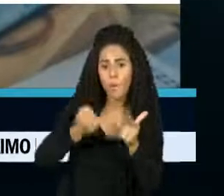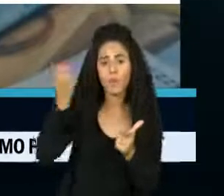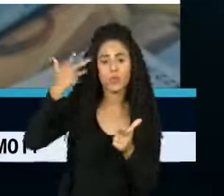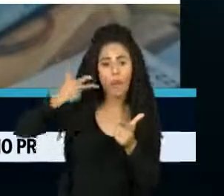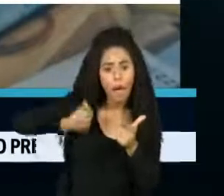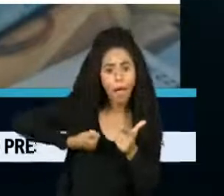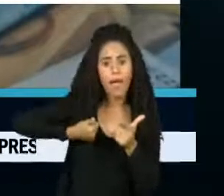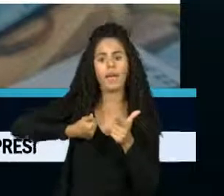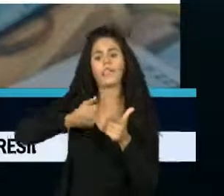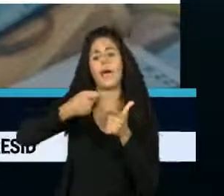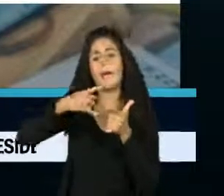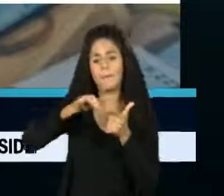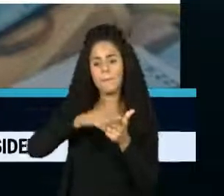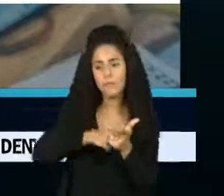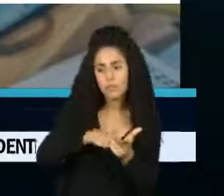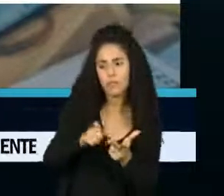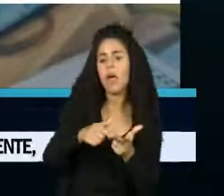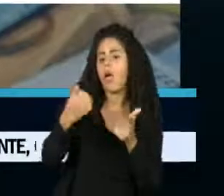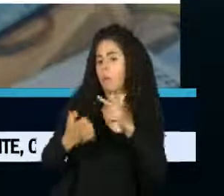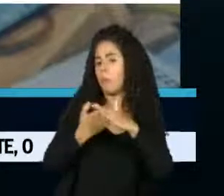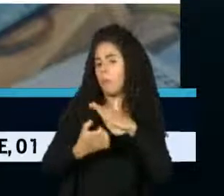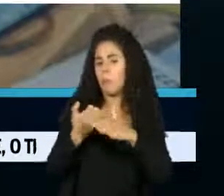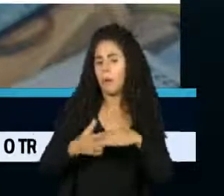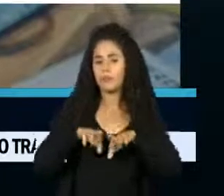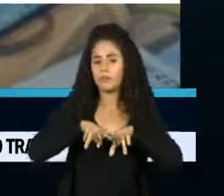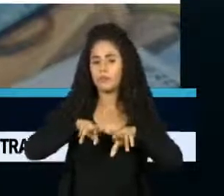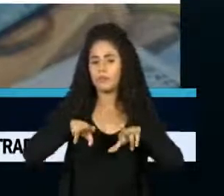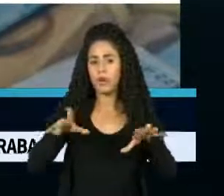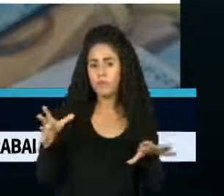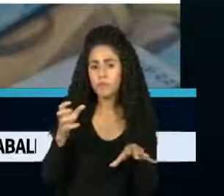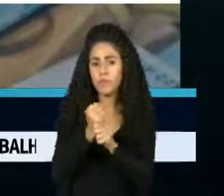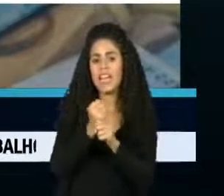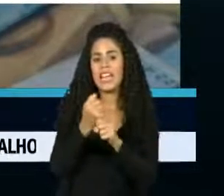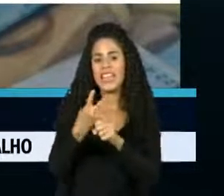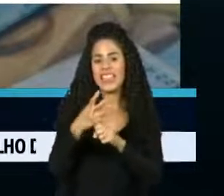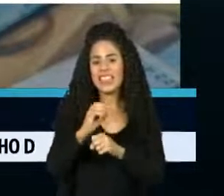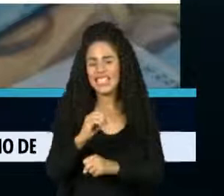a Contribuição Social sobre o Lucro Líquido, que juntos renderam